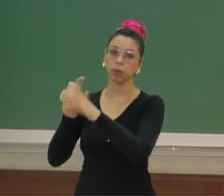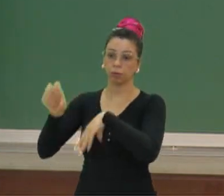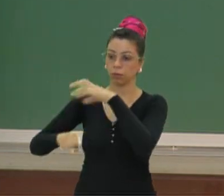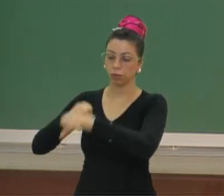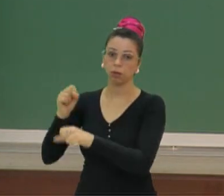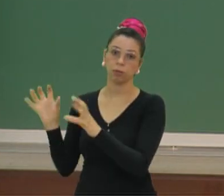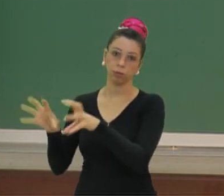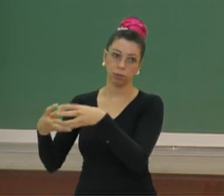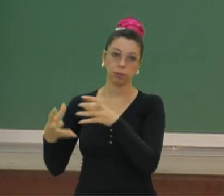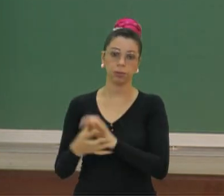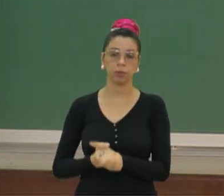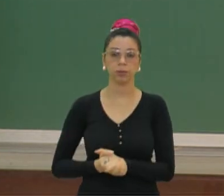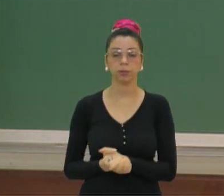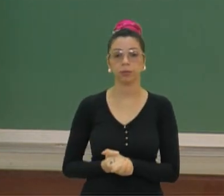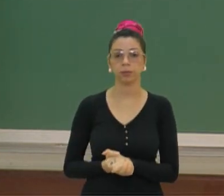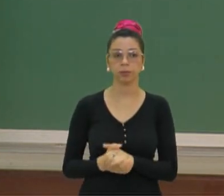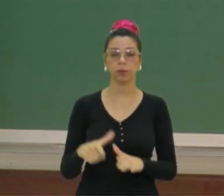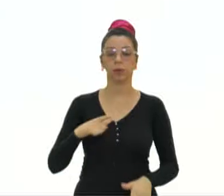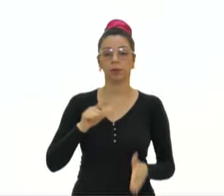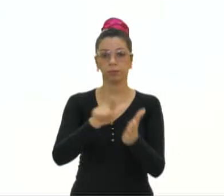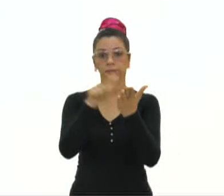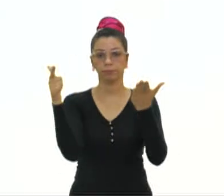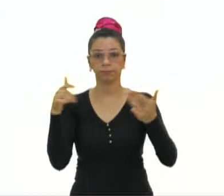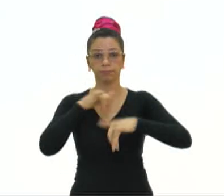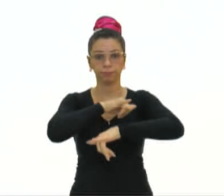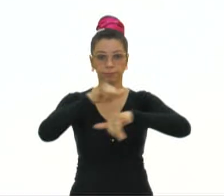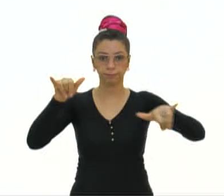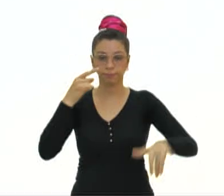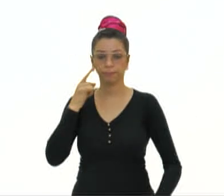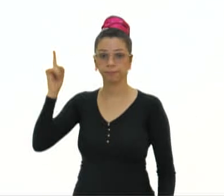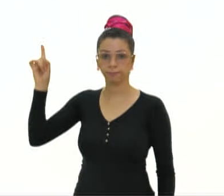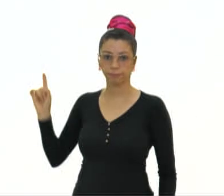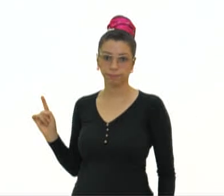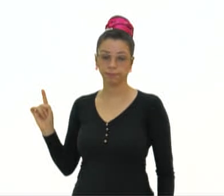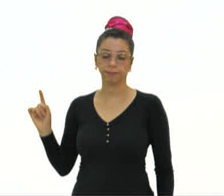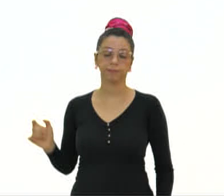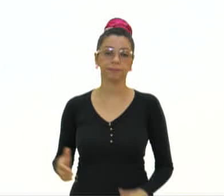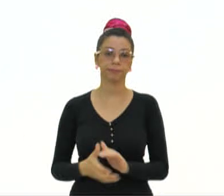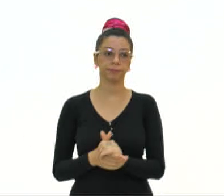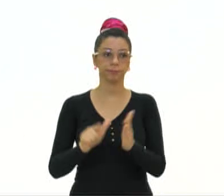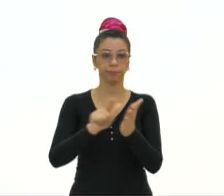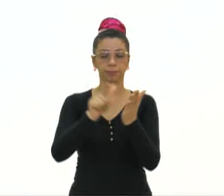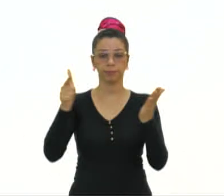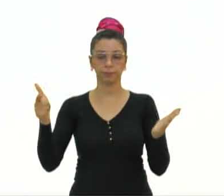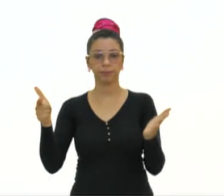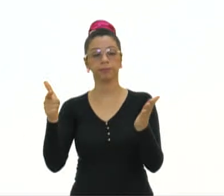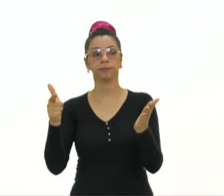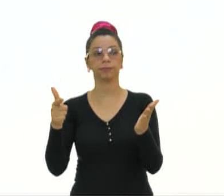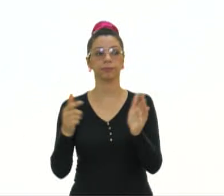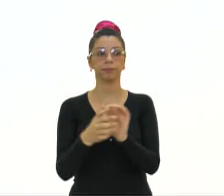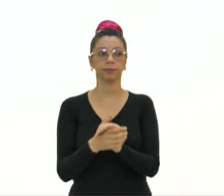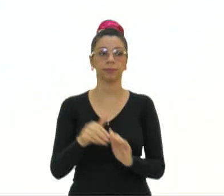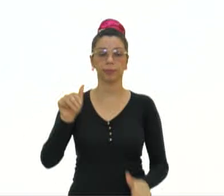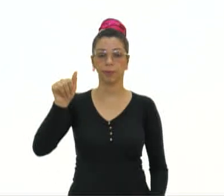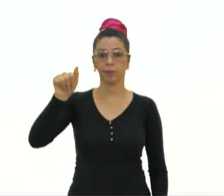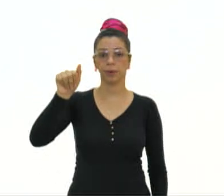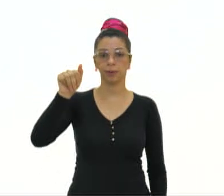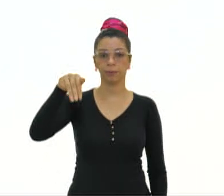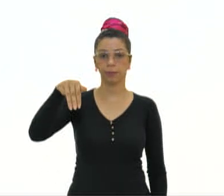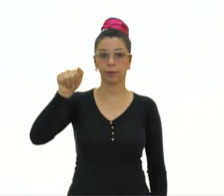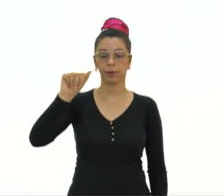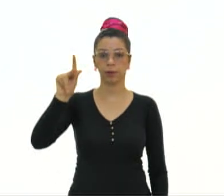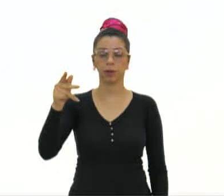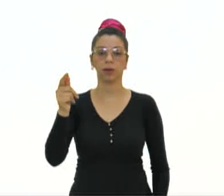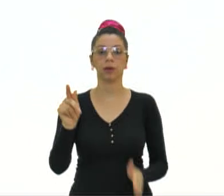partido. Você tem aqui a notícia, então você veja, um jornal de época chamado Amanhã, um jornal carioca,